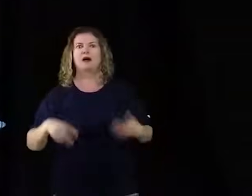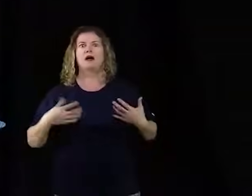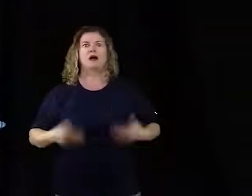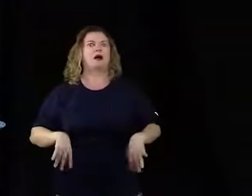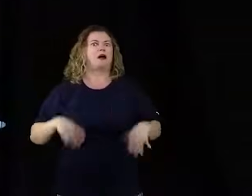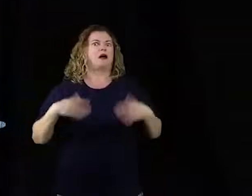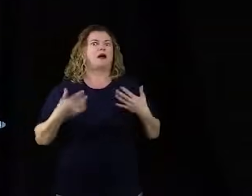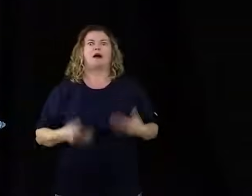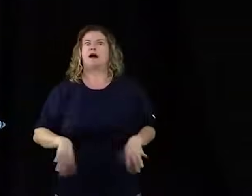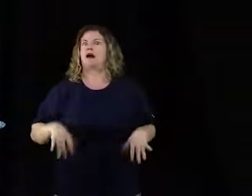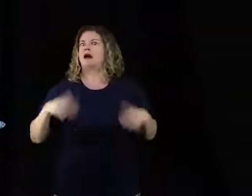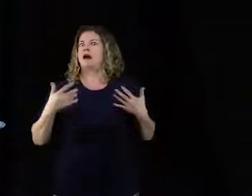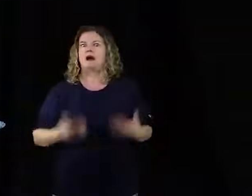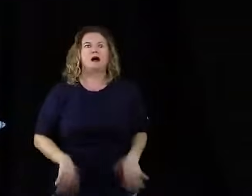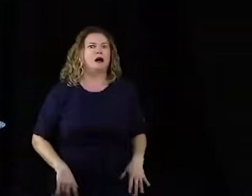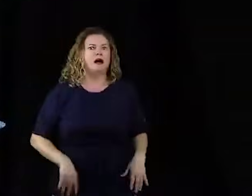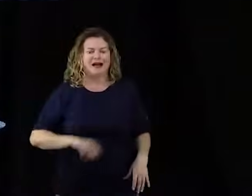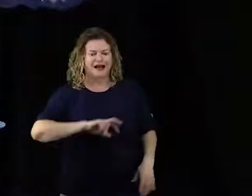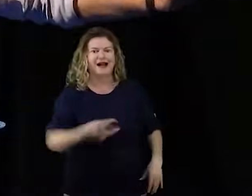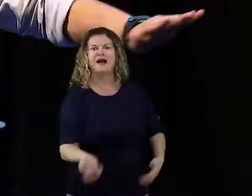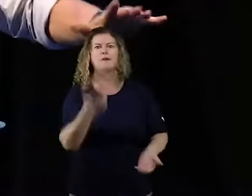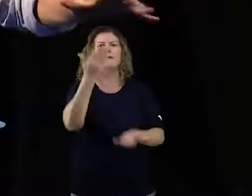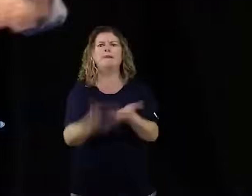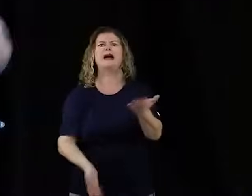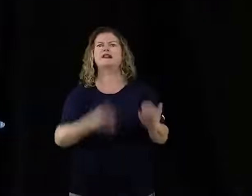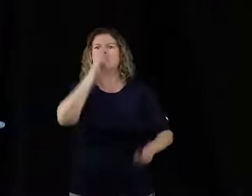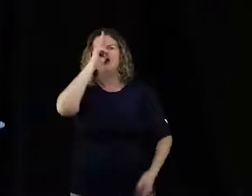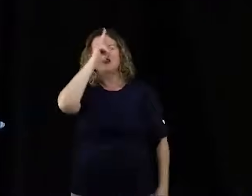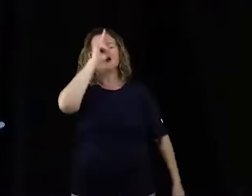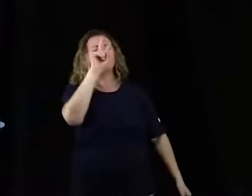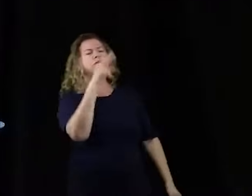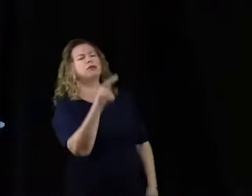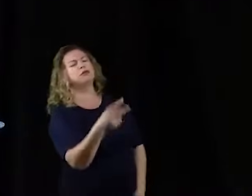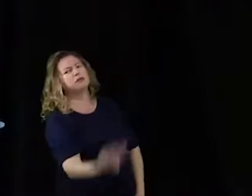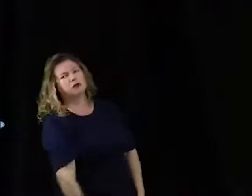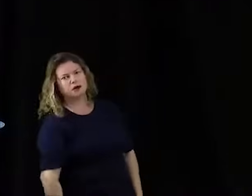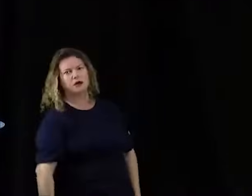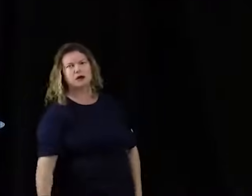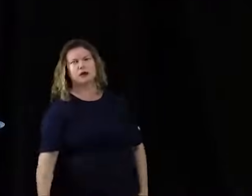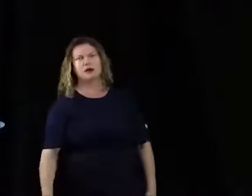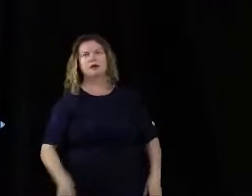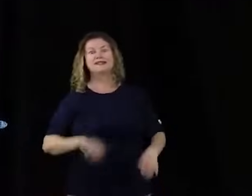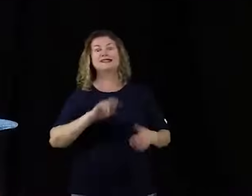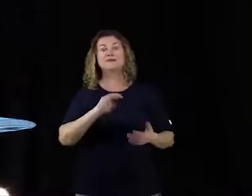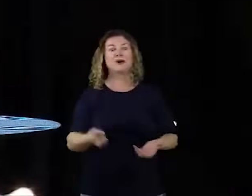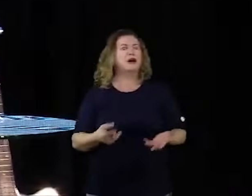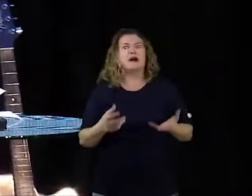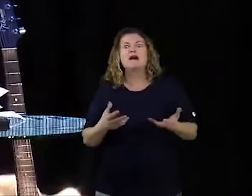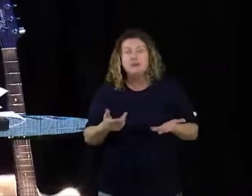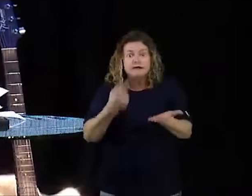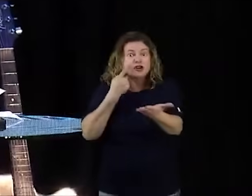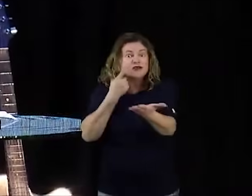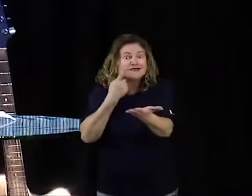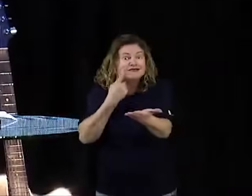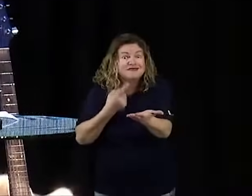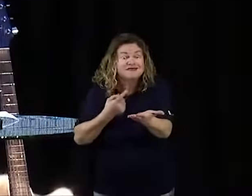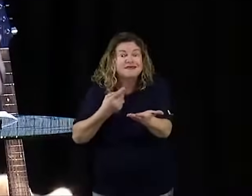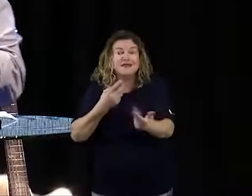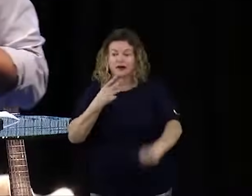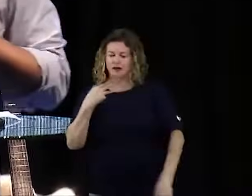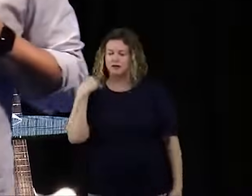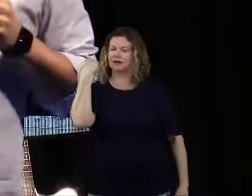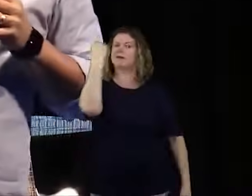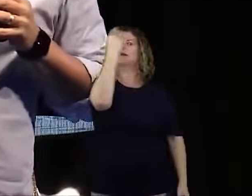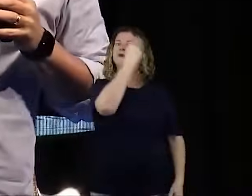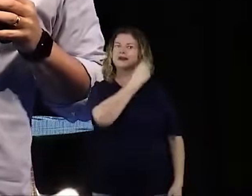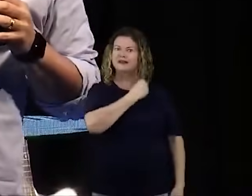o Anjo e não se borrou ninguém Maria ai pastor Maria vai lá em Lucas 2 quando o Anjo aparece ele já chega